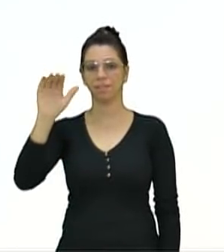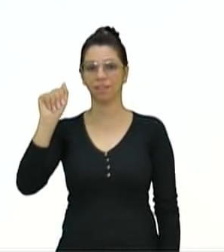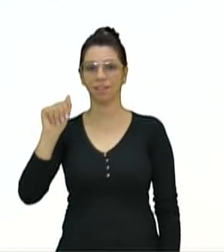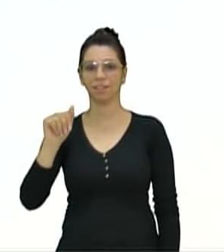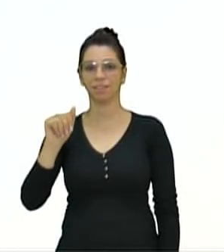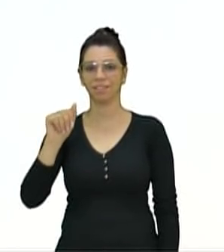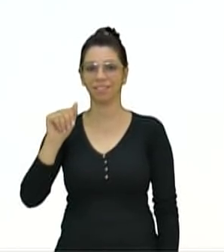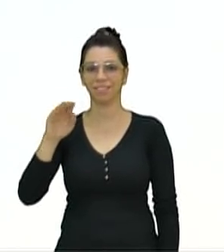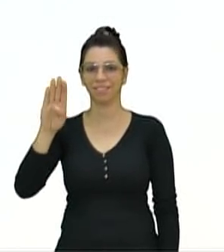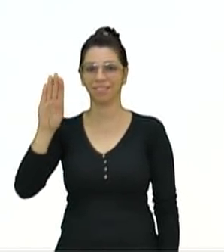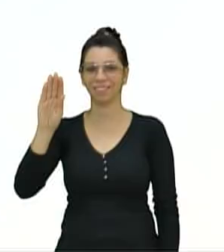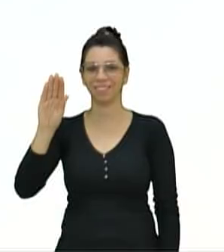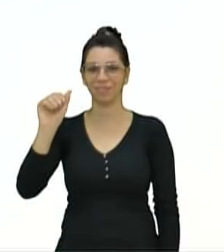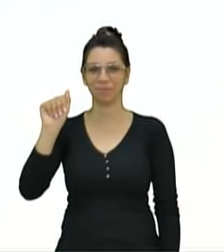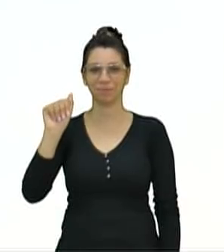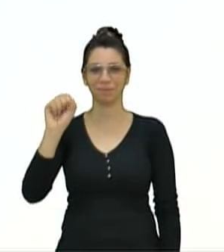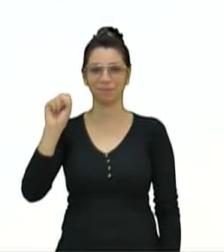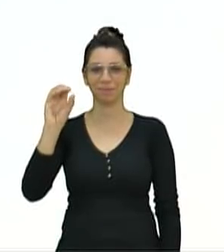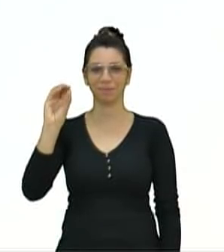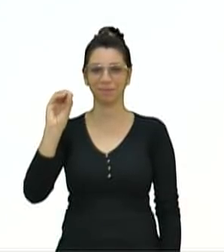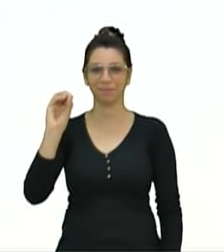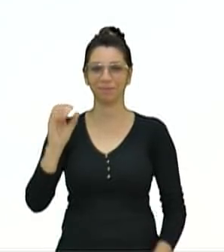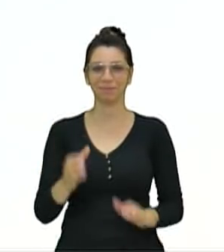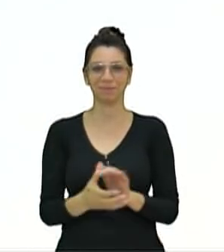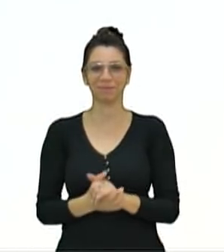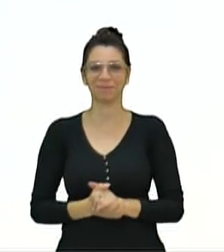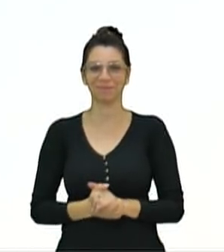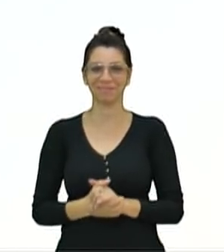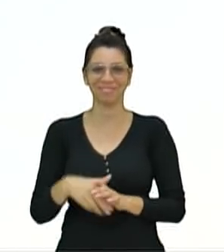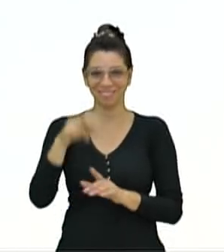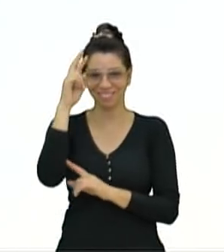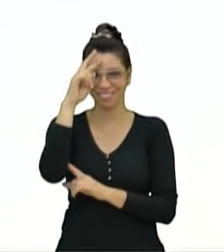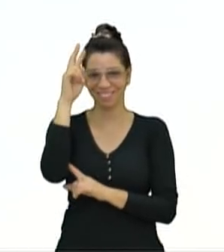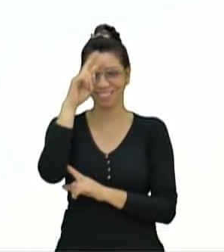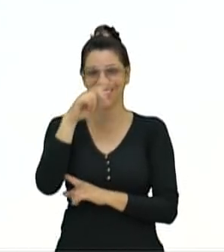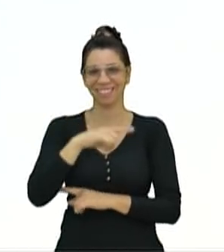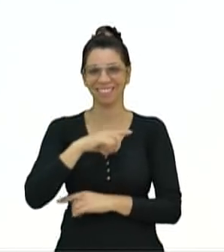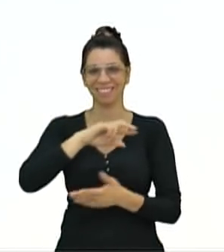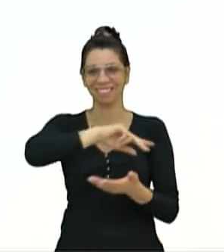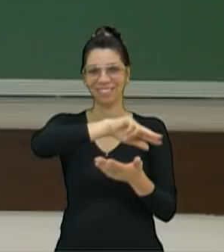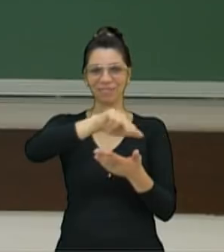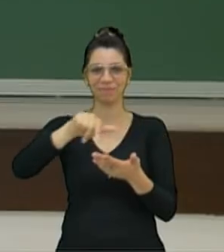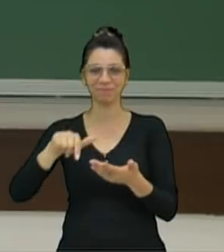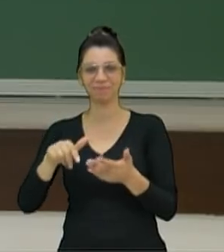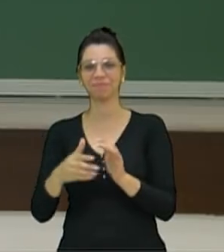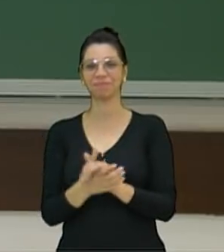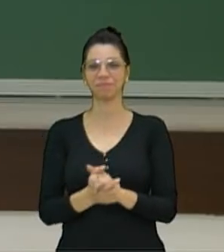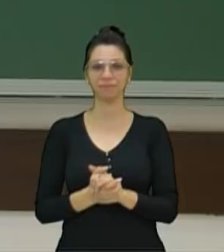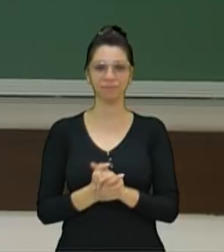Não é braço, é baço mesmo, tá? Então, lembrando, nós temos vasos linfáticos,